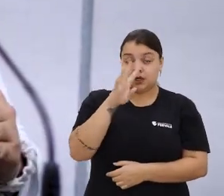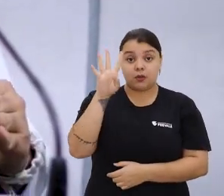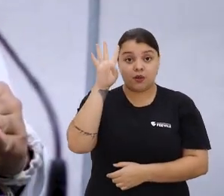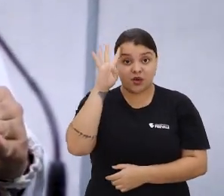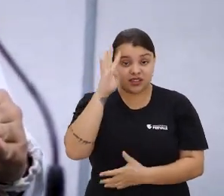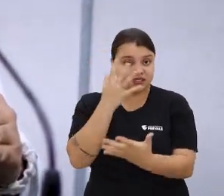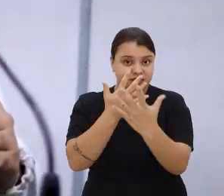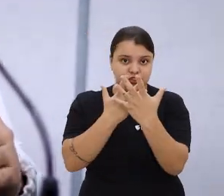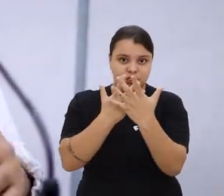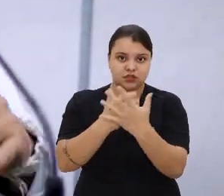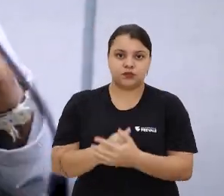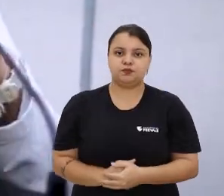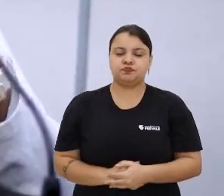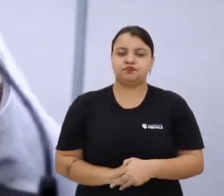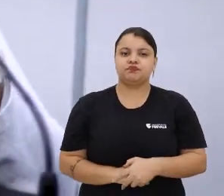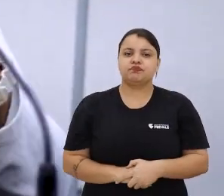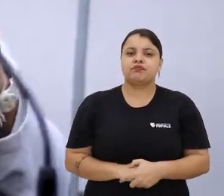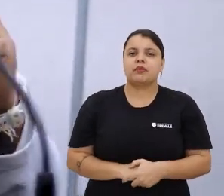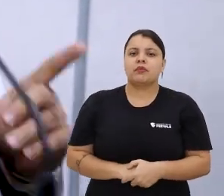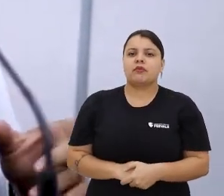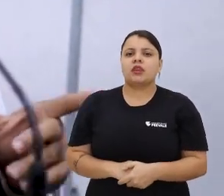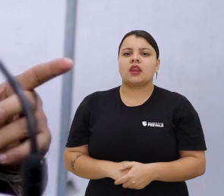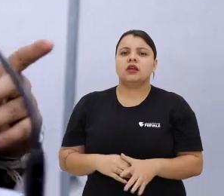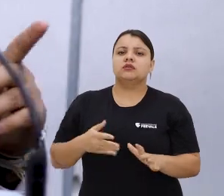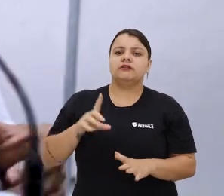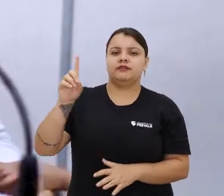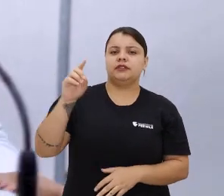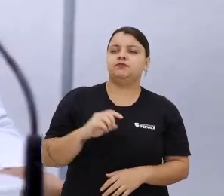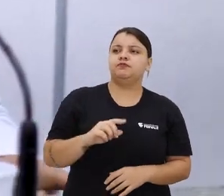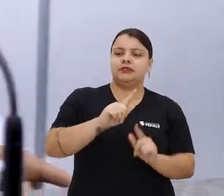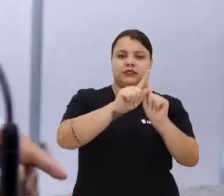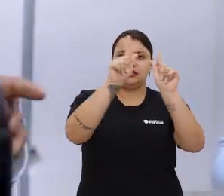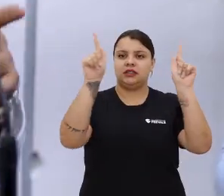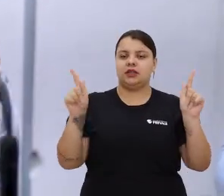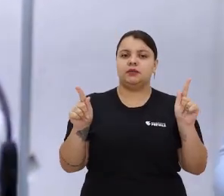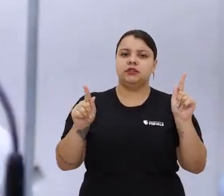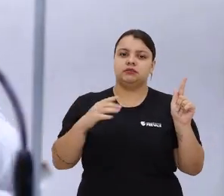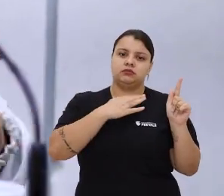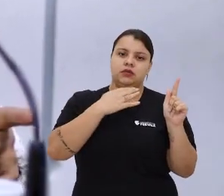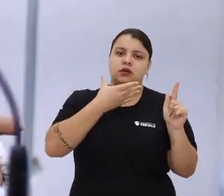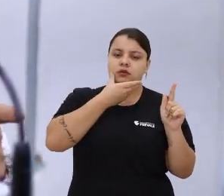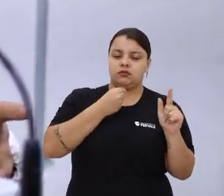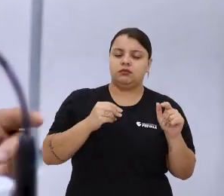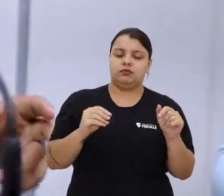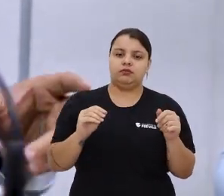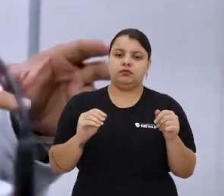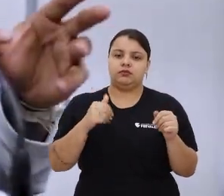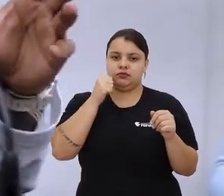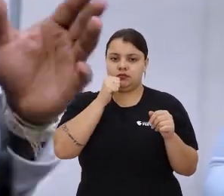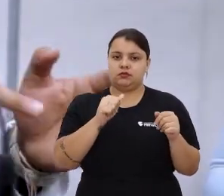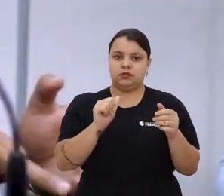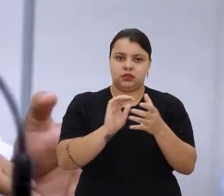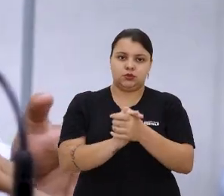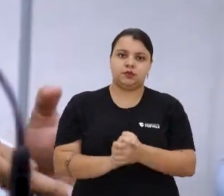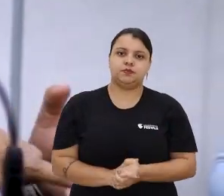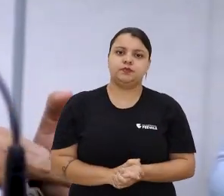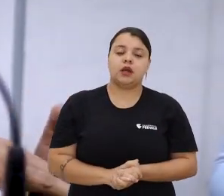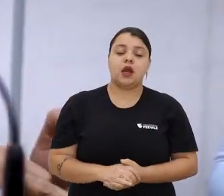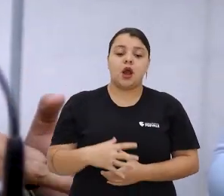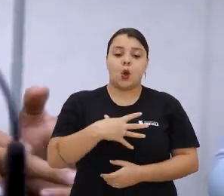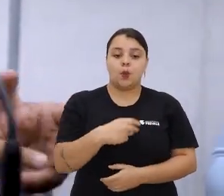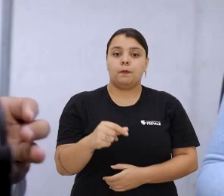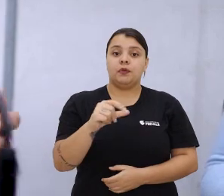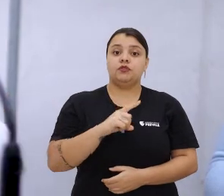de carnaval, eu tava em Gramado com a minha falecida esposa, o meu filho que tinha 11 meses, a gente